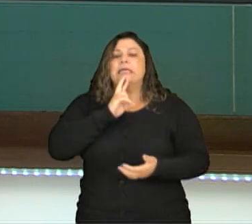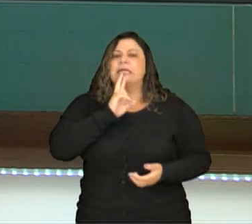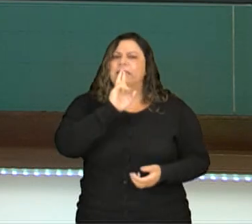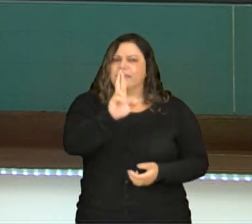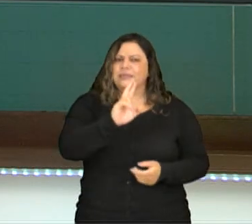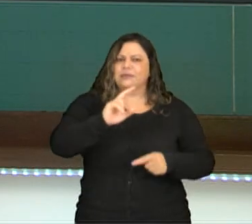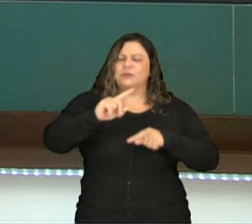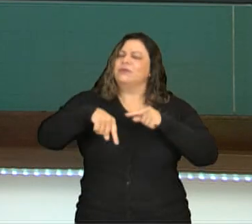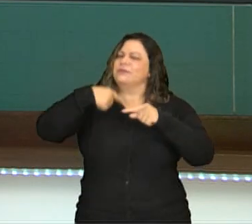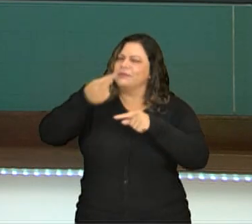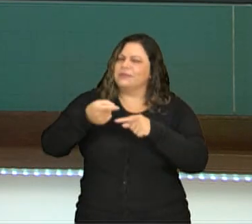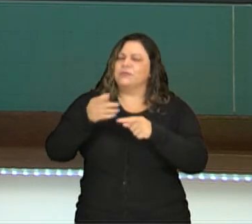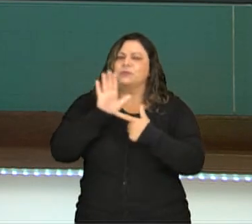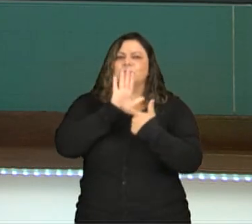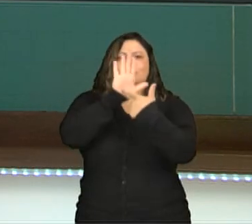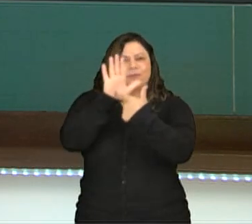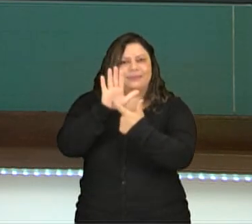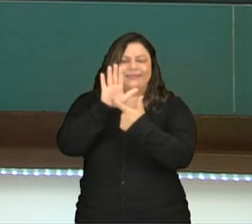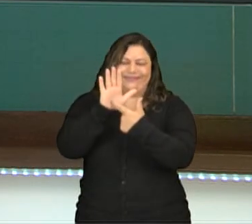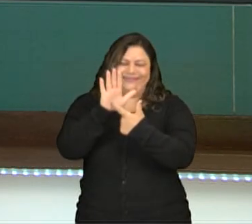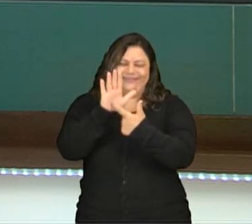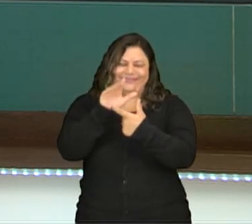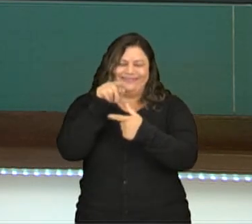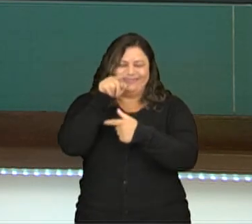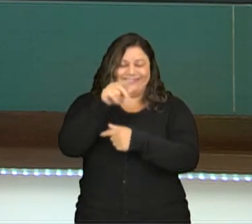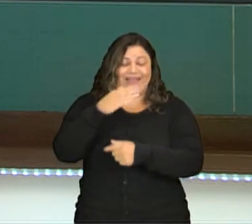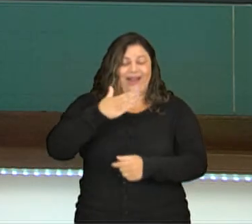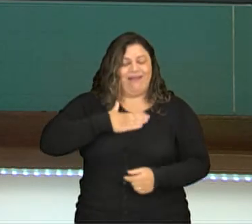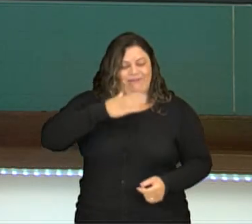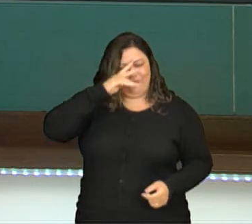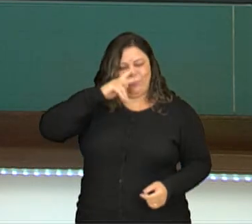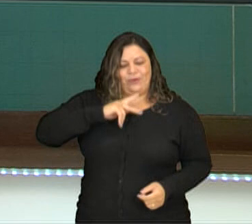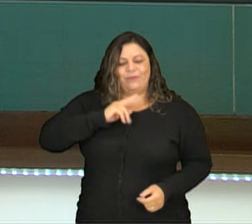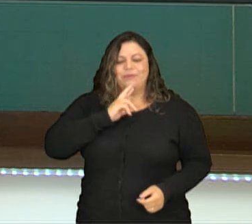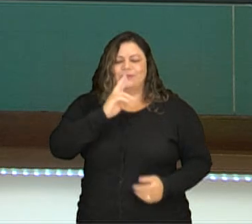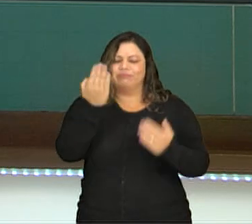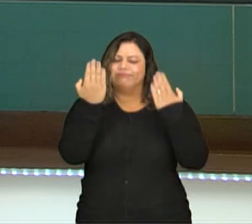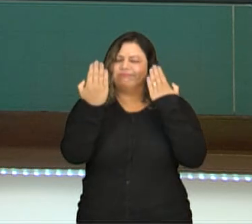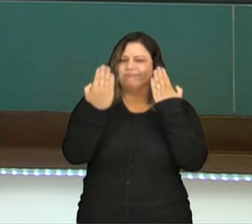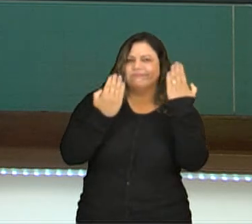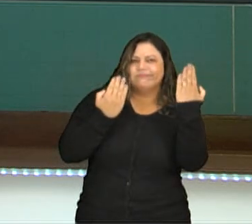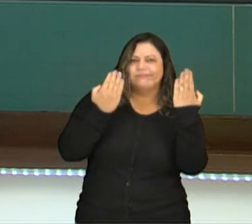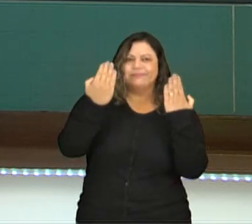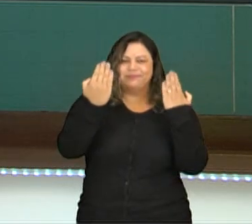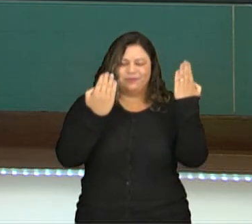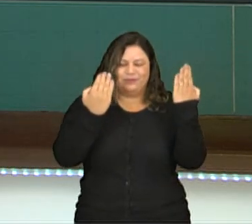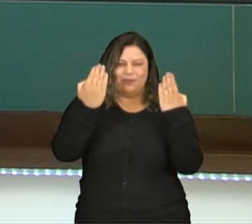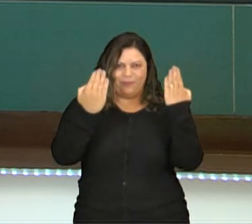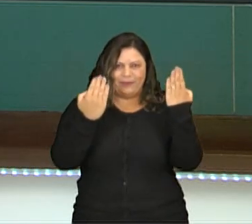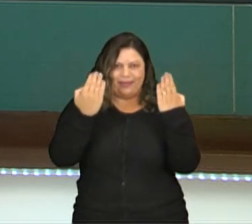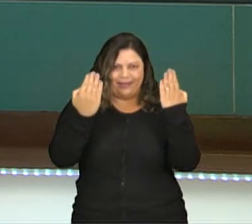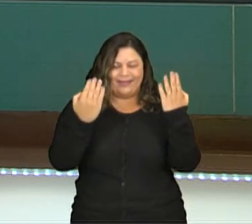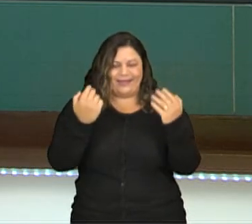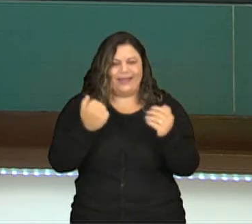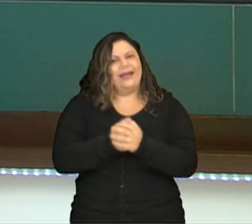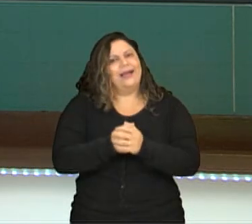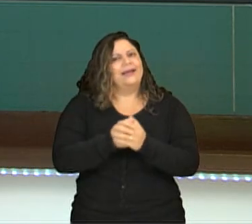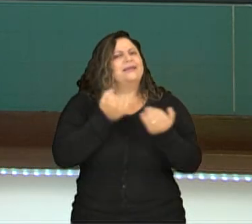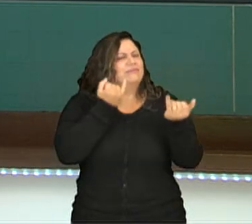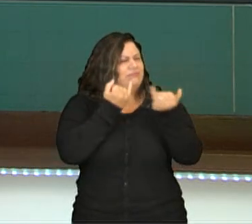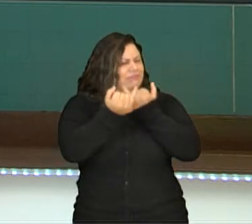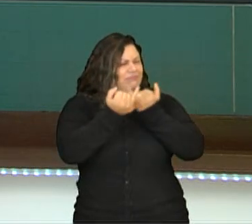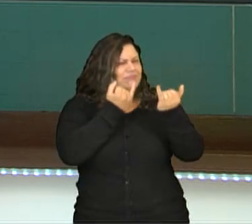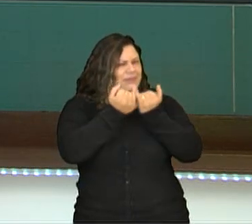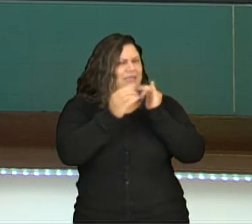daqui a pouco vou apresentar a resposta que eu mesmo fiz, para que a gente compare as nossas respostas. E se você aí colocou os